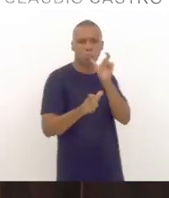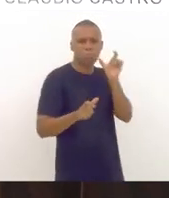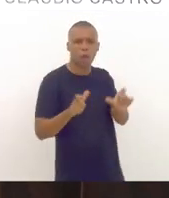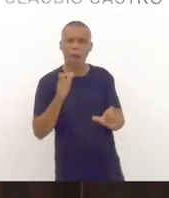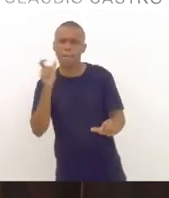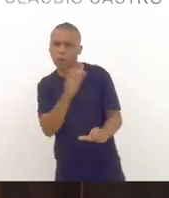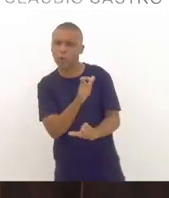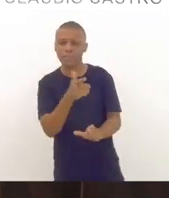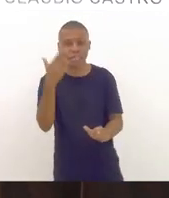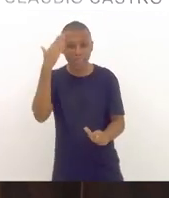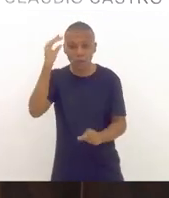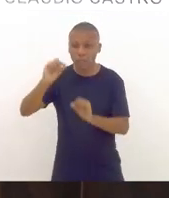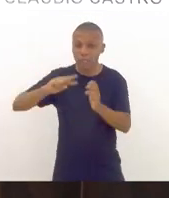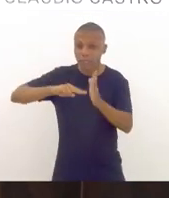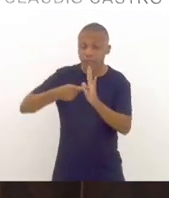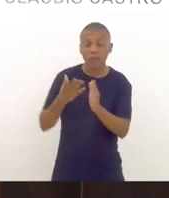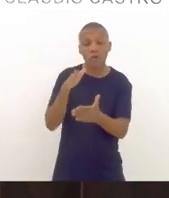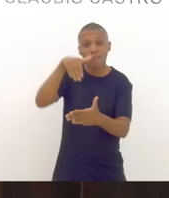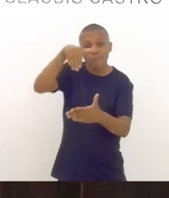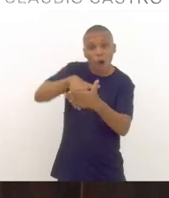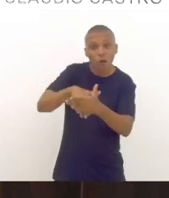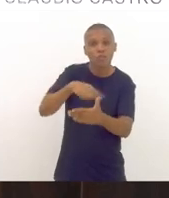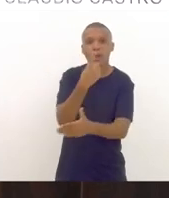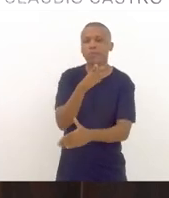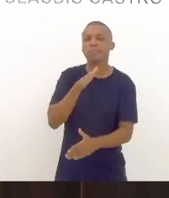o preço de um voto, a gente vai na rua.